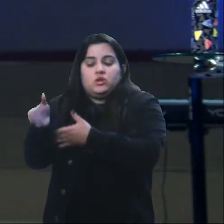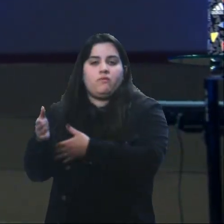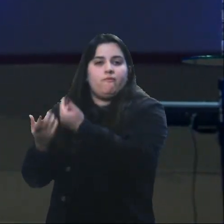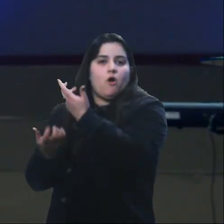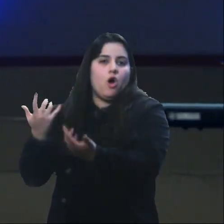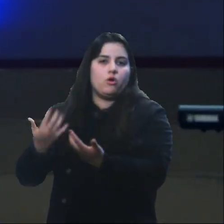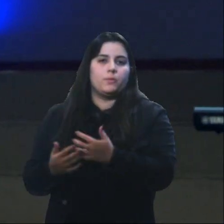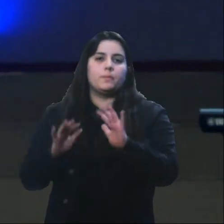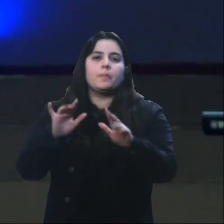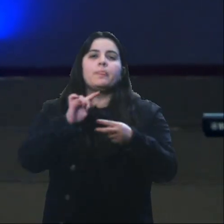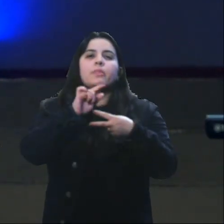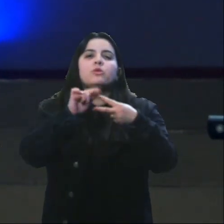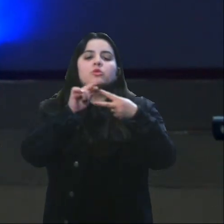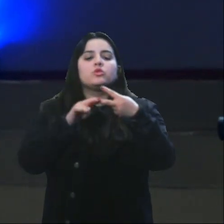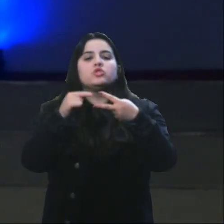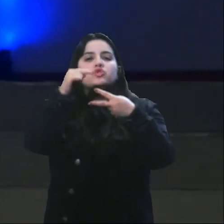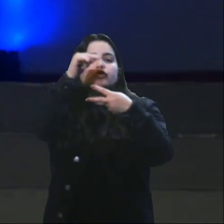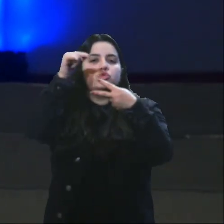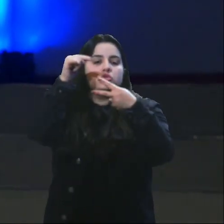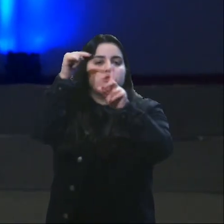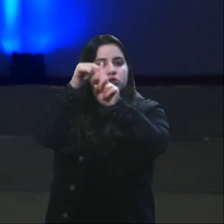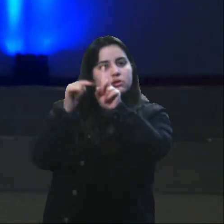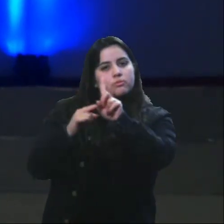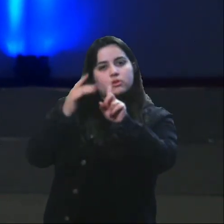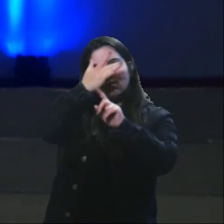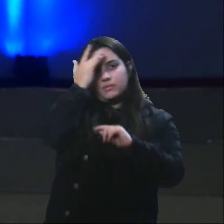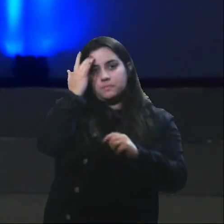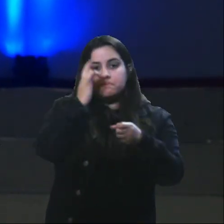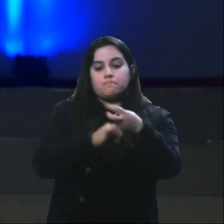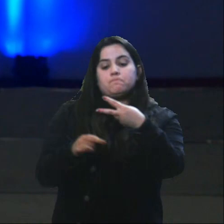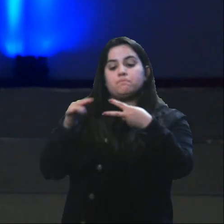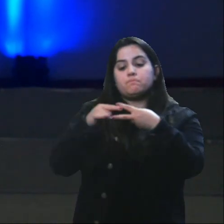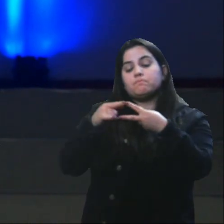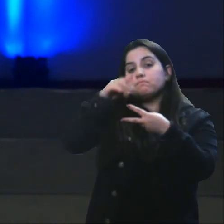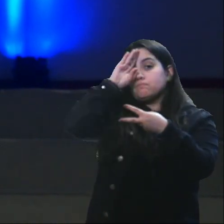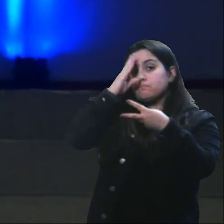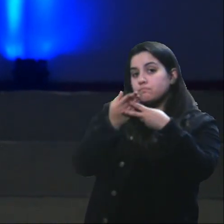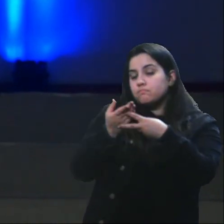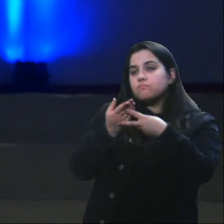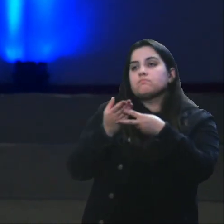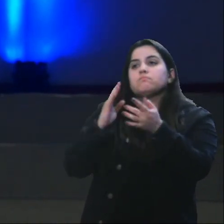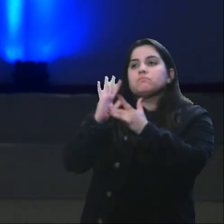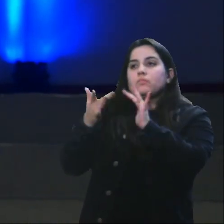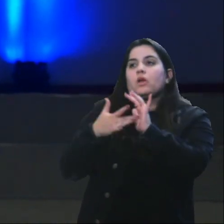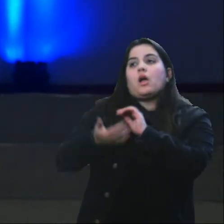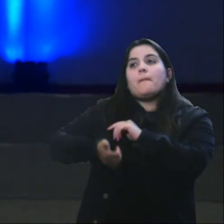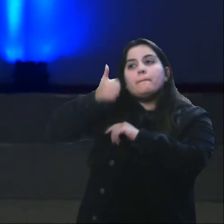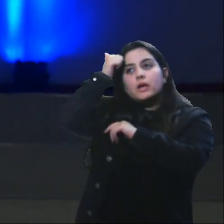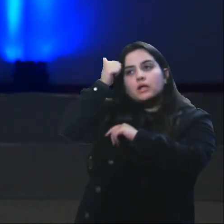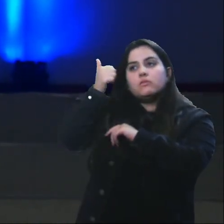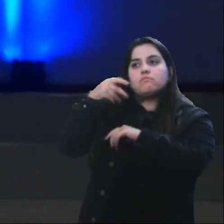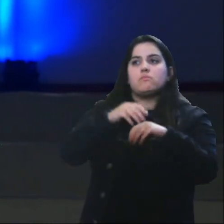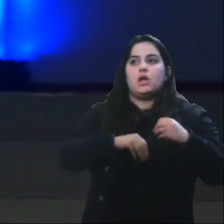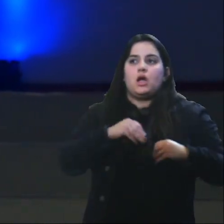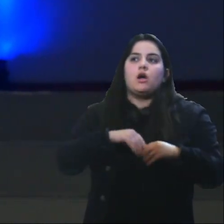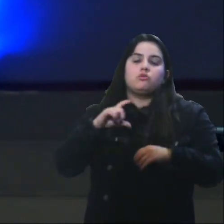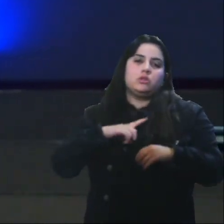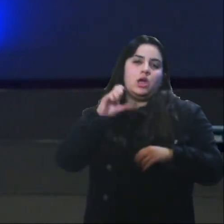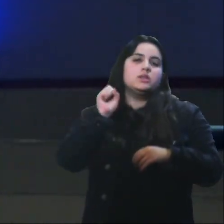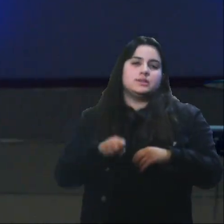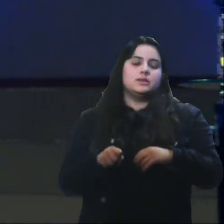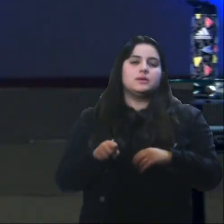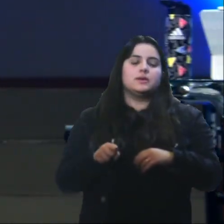pessoas, as pessoas que creem em Jesus, se arrependem dos seus pecados e são batizadas no Espírito, e